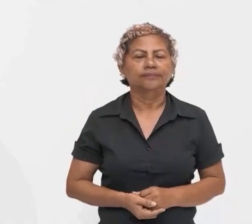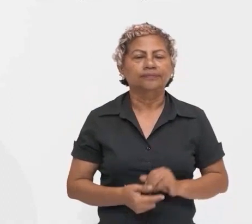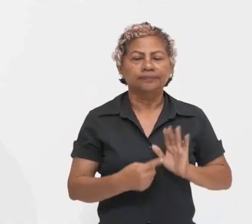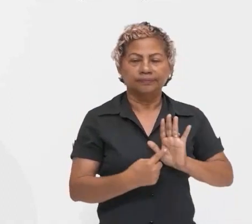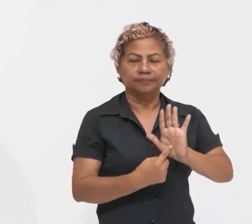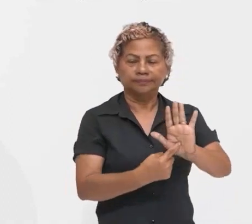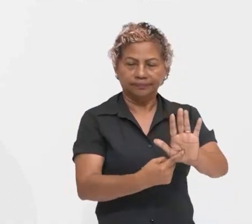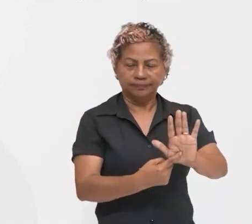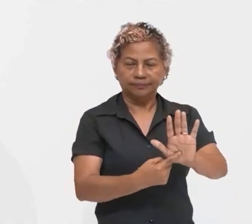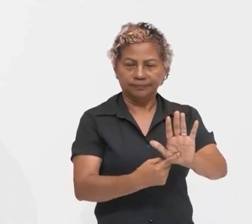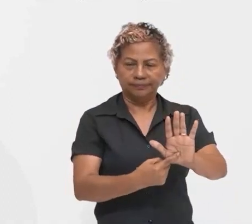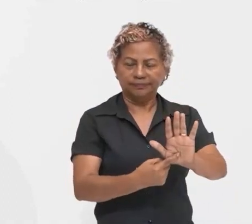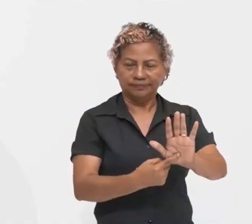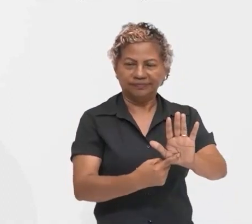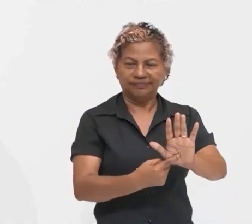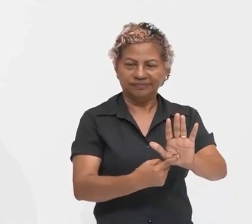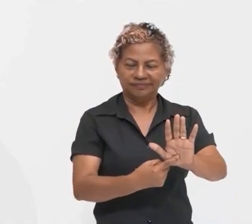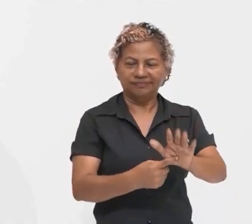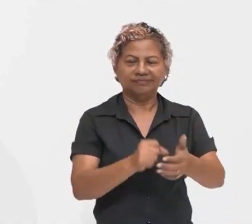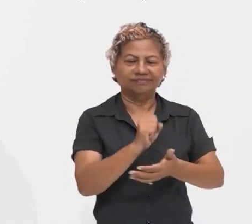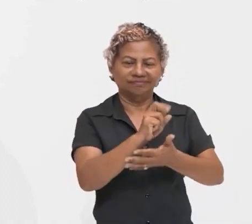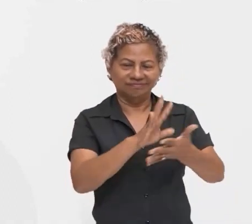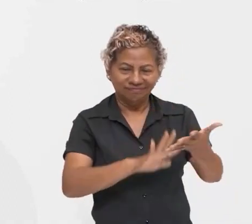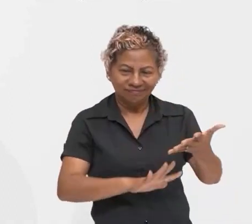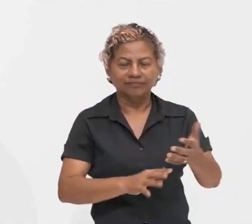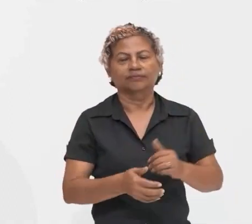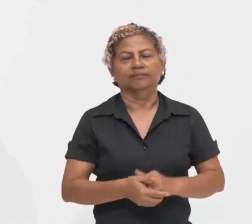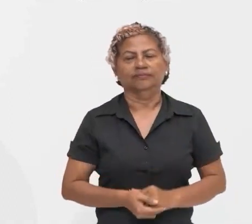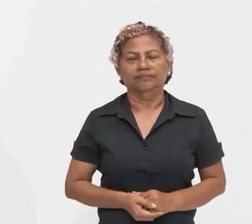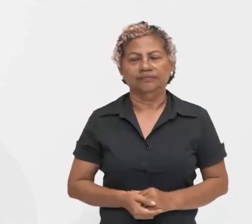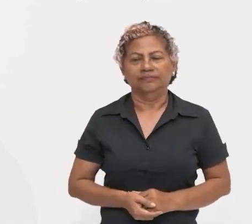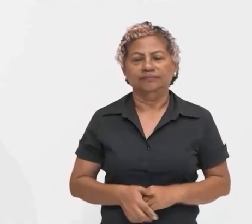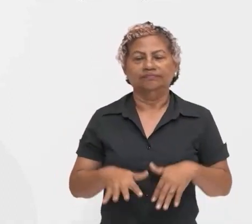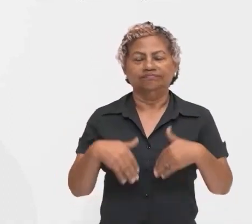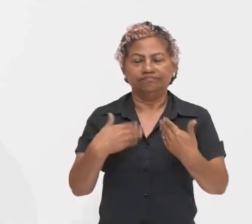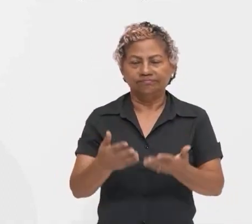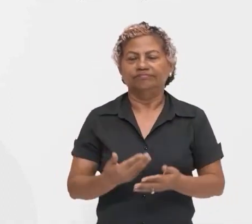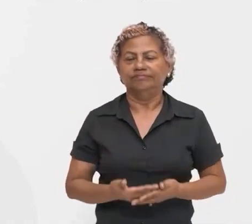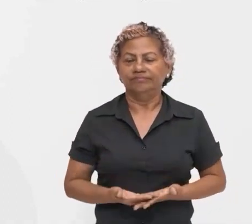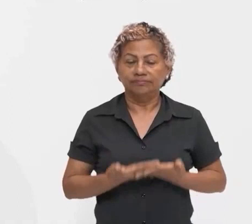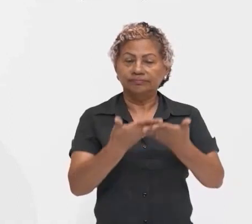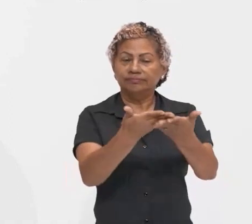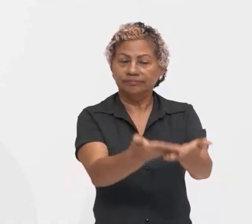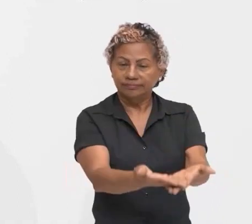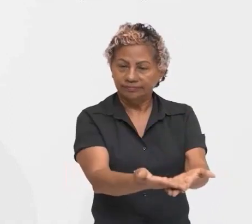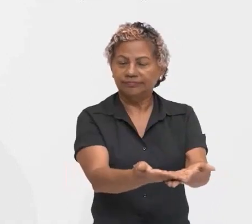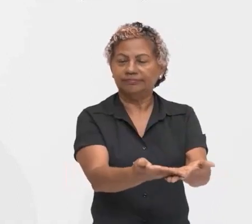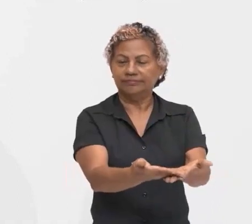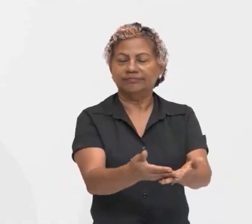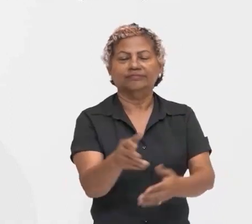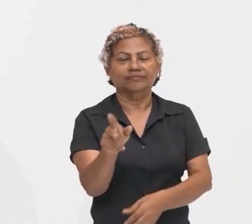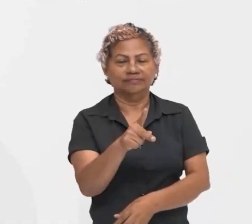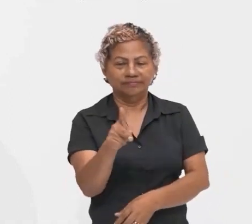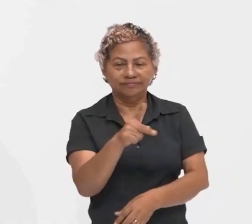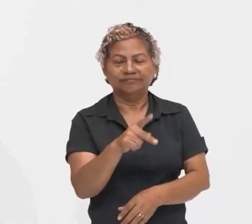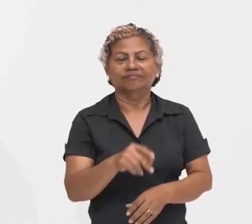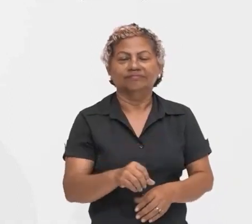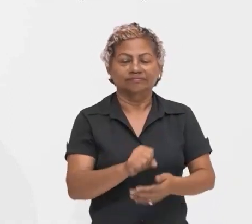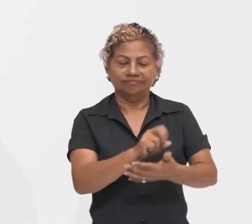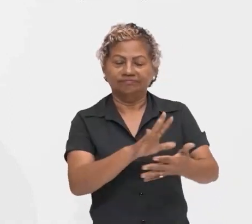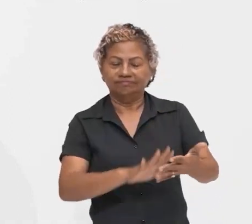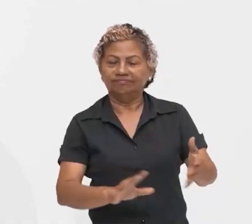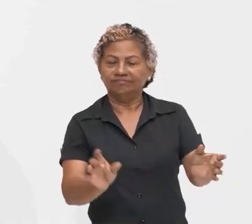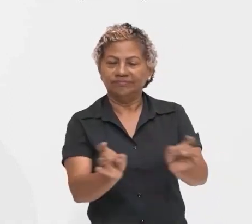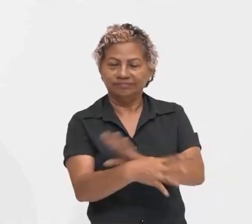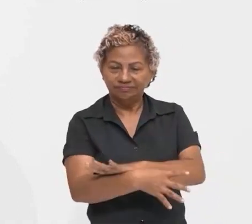Apresentação dos trabalhos. Após trabalhar em duplas, os alunos entregam a atividade finalizada para o professor,